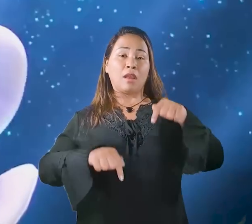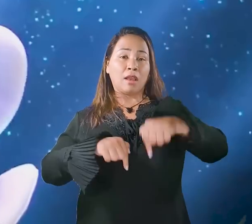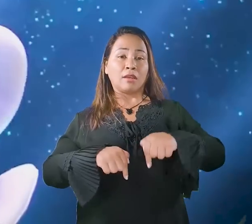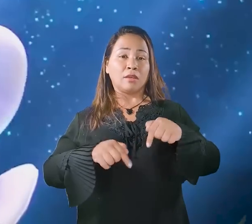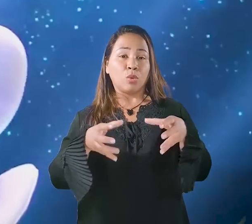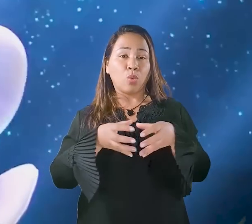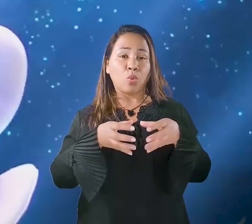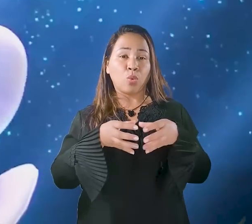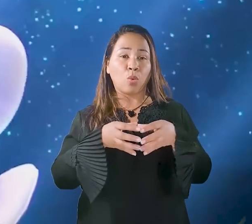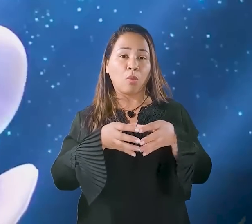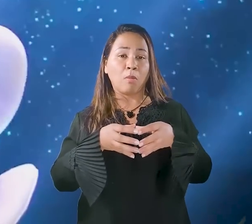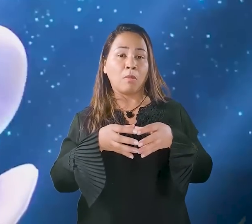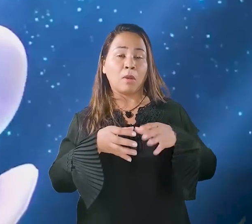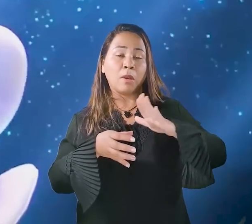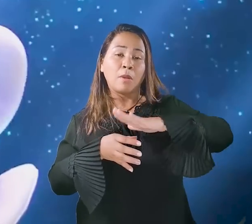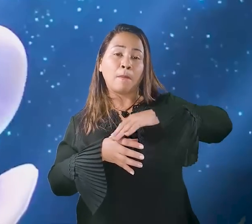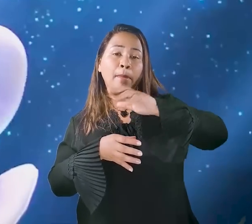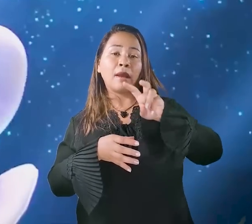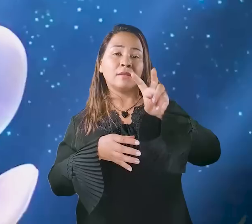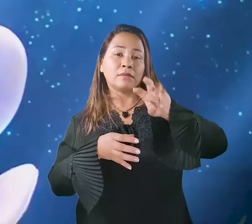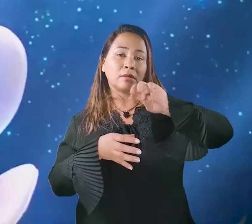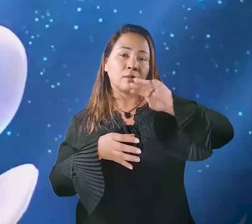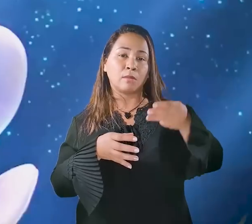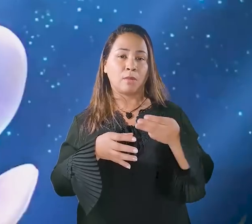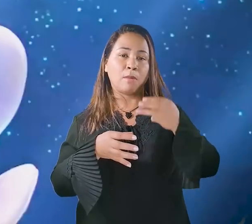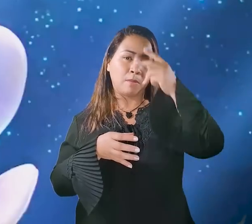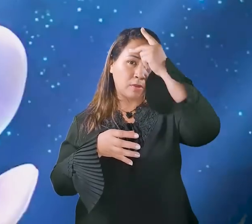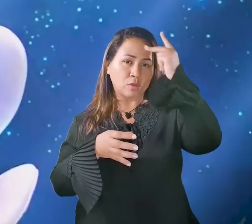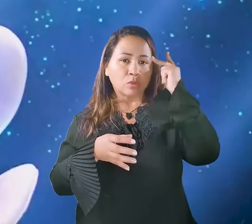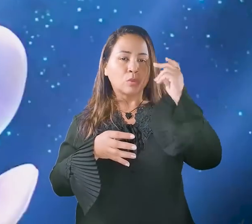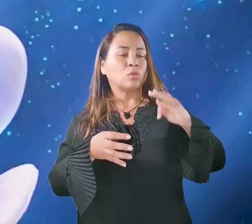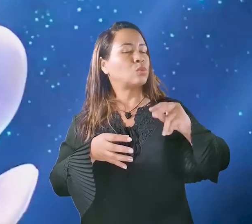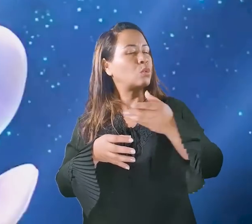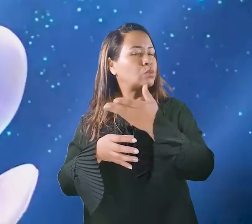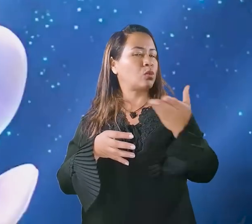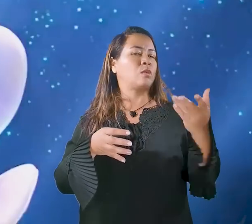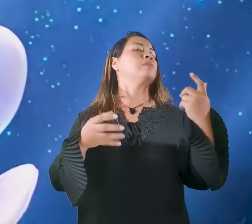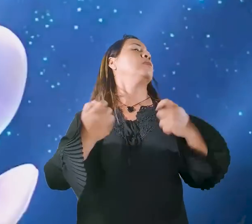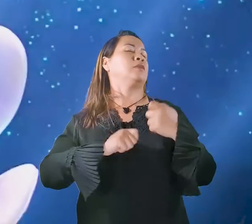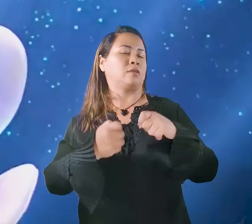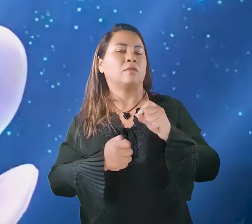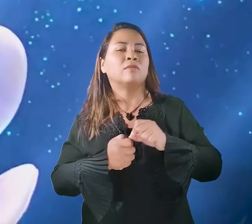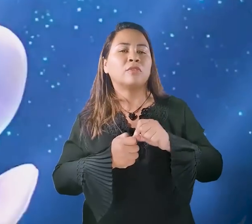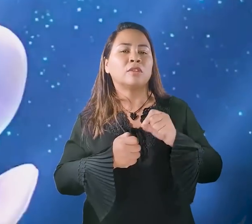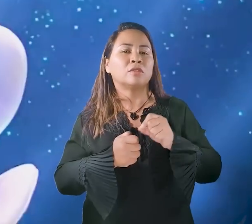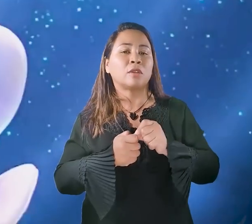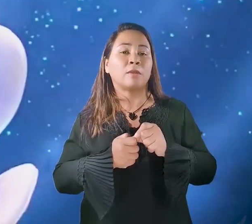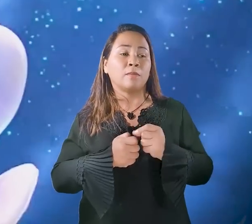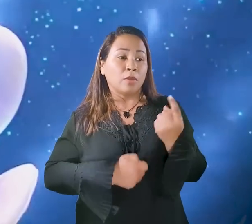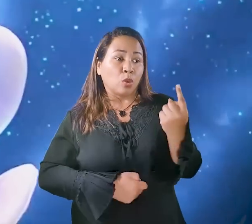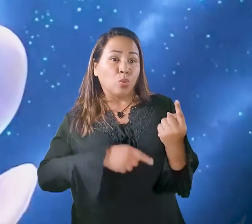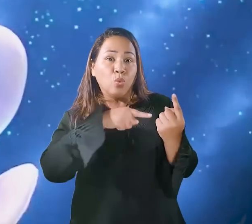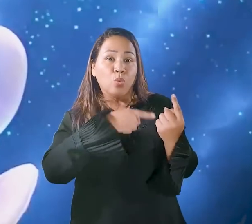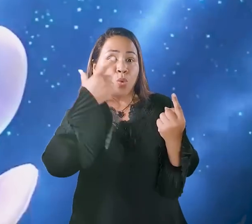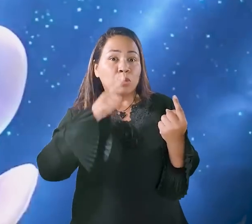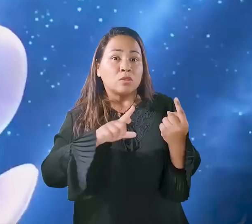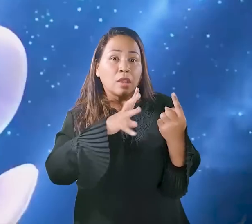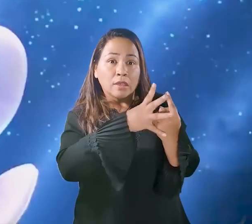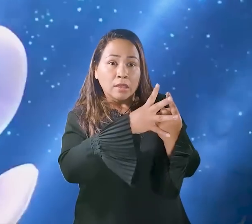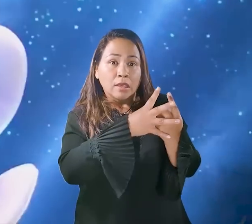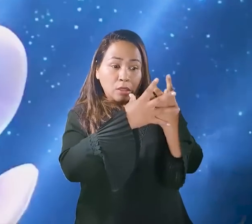pessoas, as curas que todos precisamos fazer. A cura de um é a cura de todos.